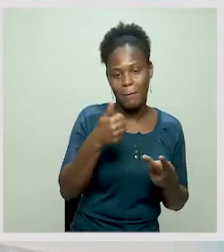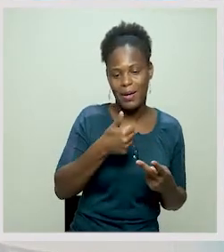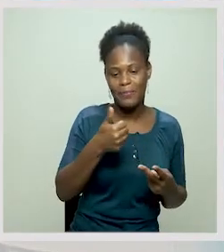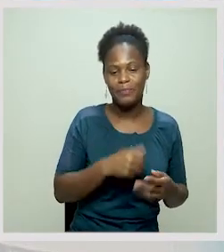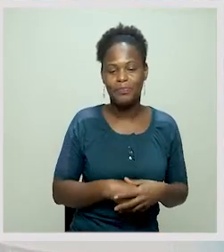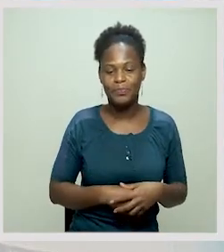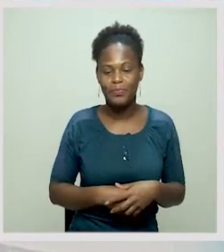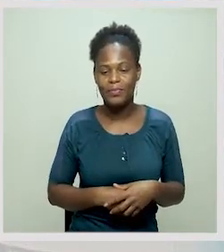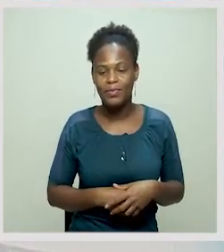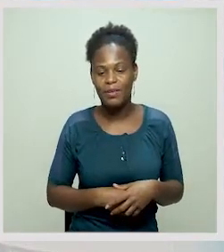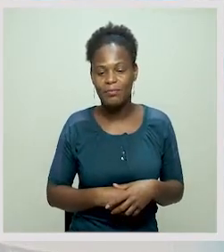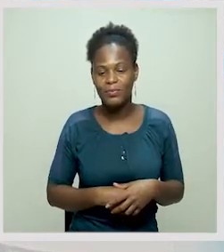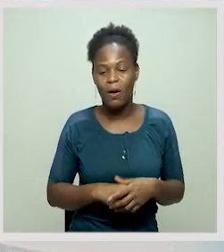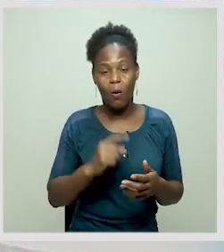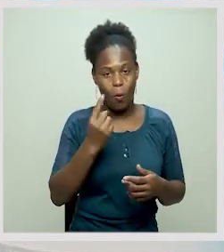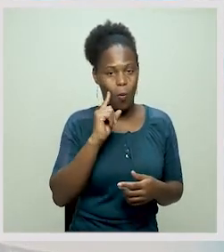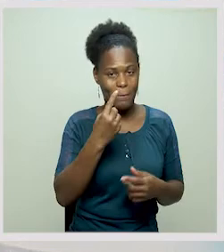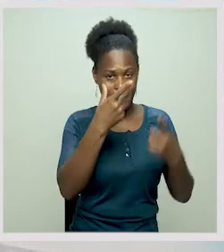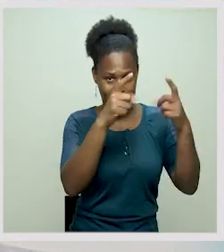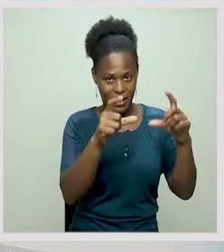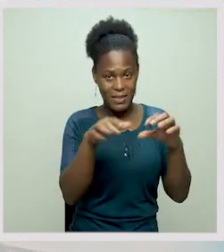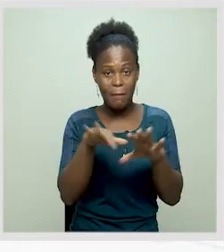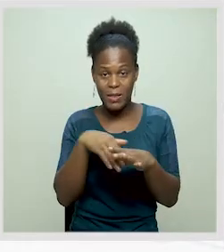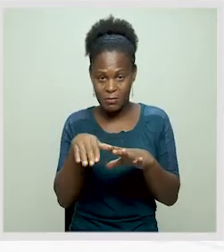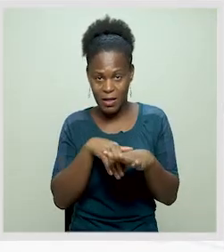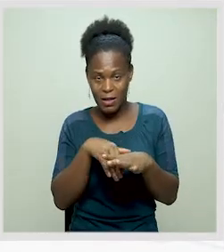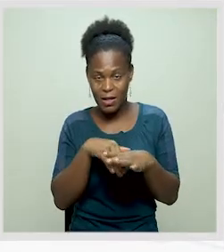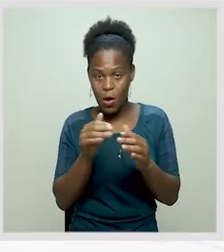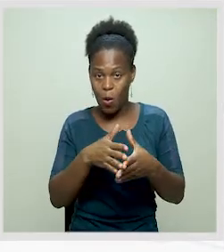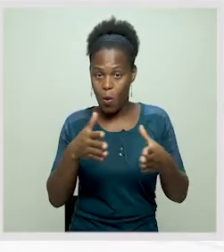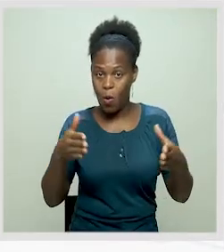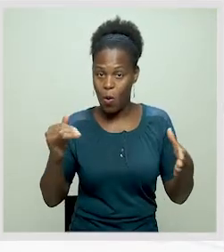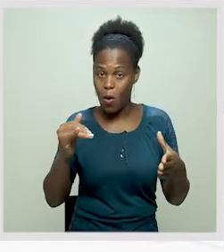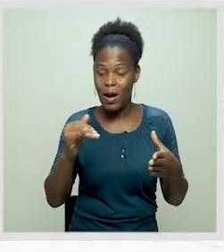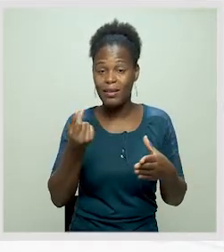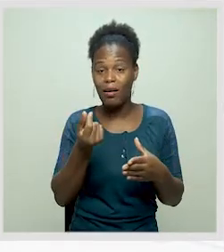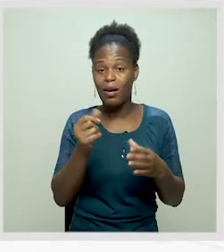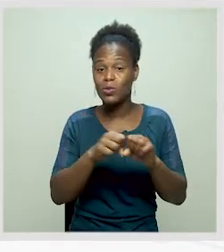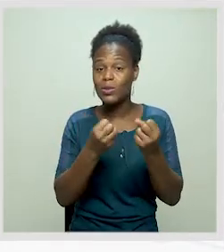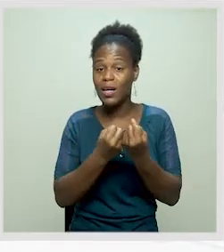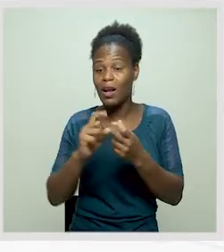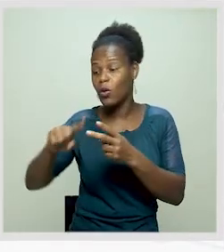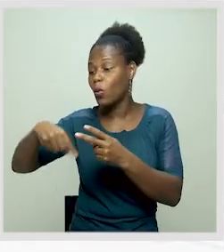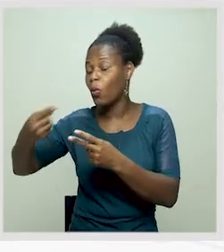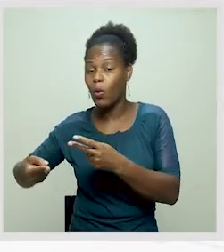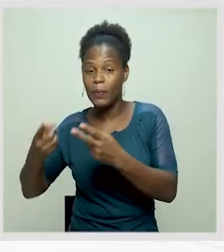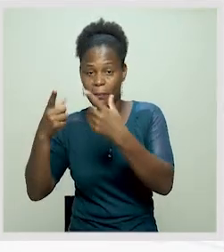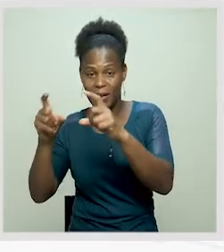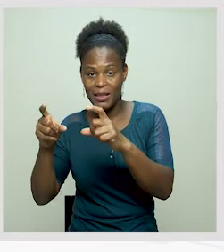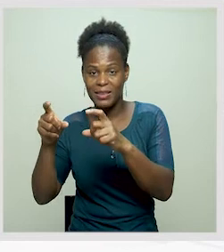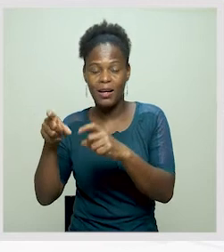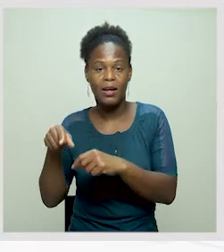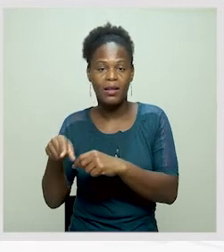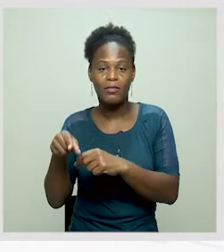B. Uma empresa participou no aumento de capital social de uma outra empresa